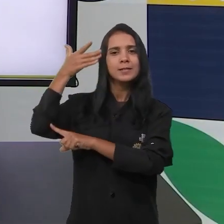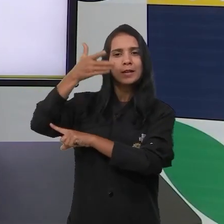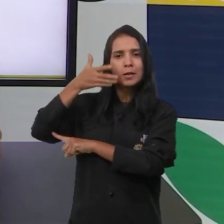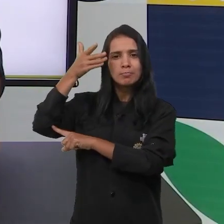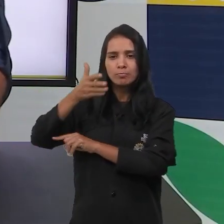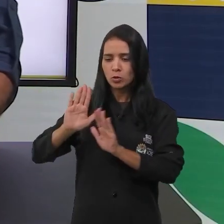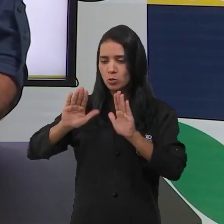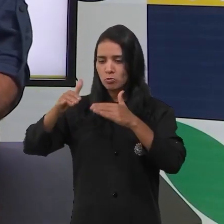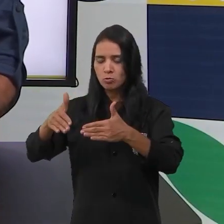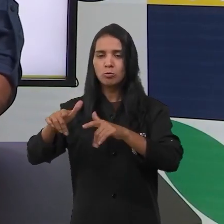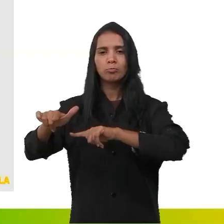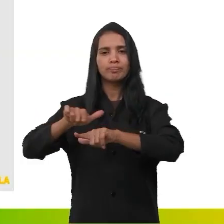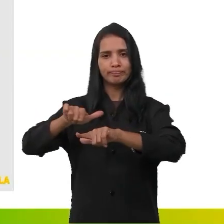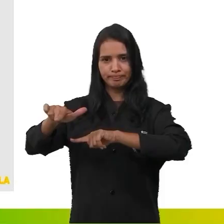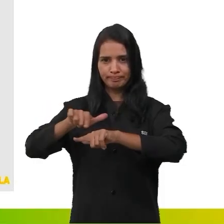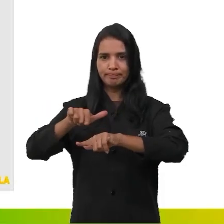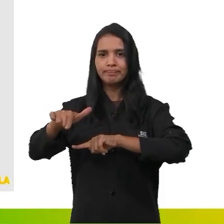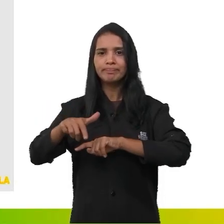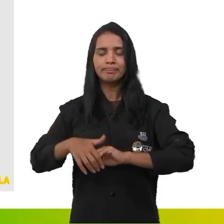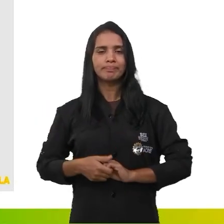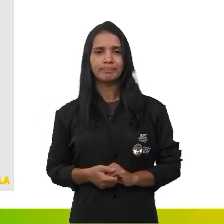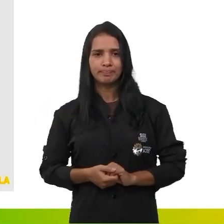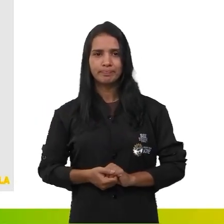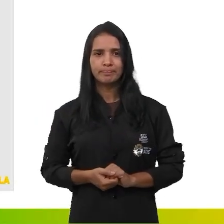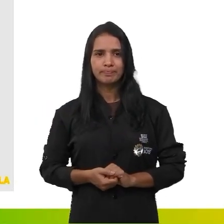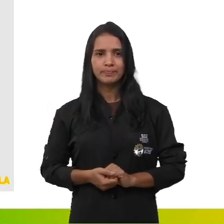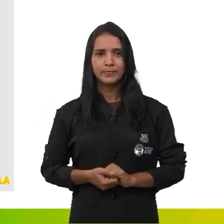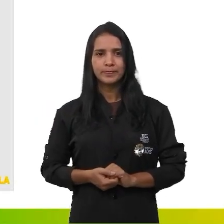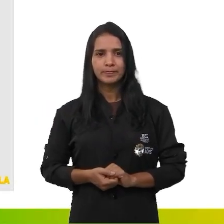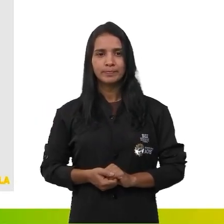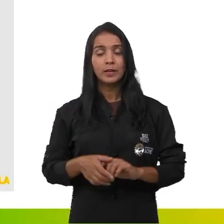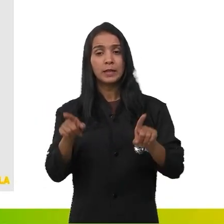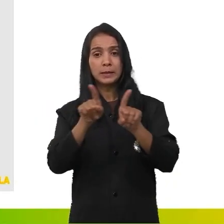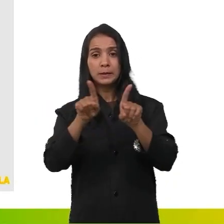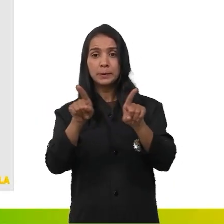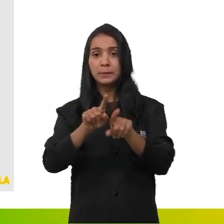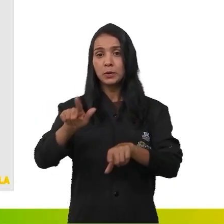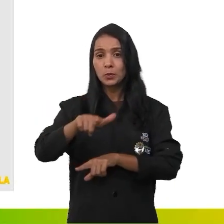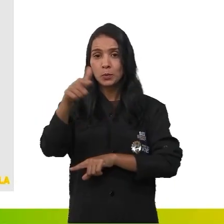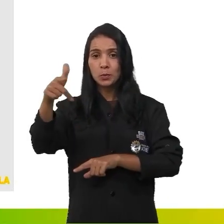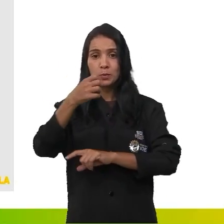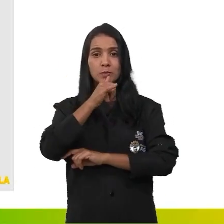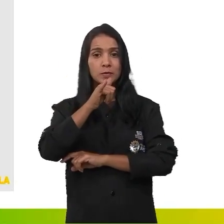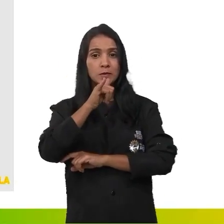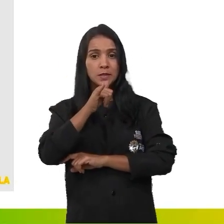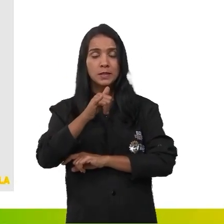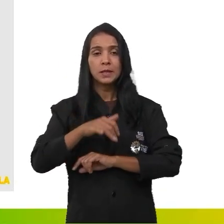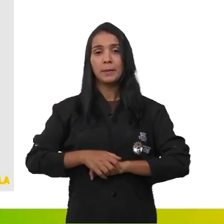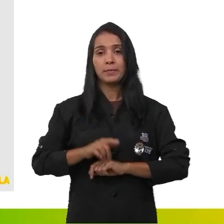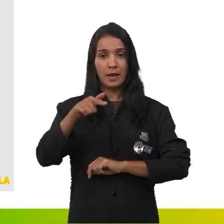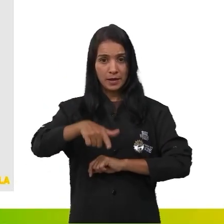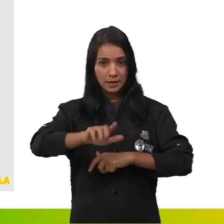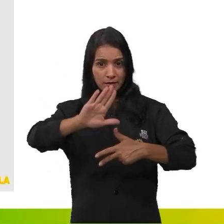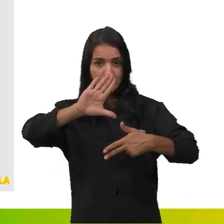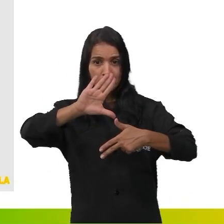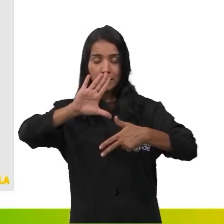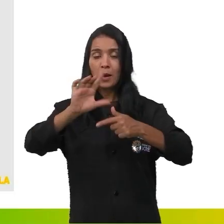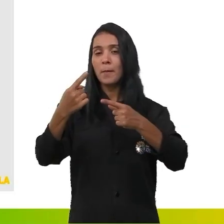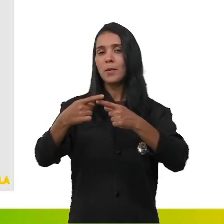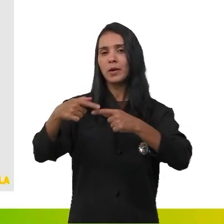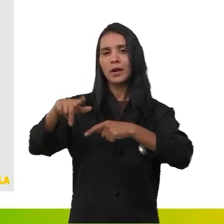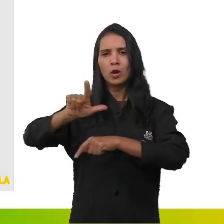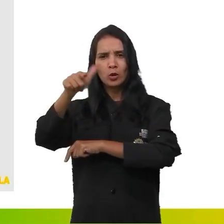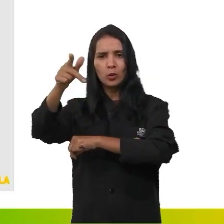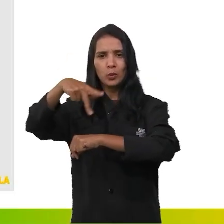maiorias. Continuando aqui, nós temos outros exemplos aqui na América Latina, porque nós temos em outros